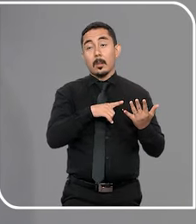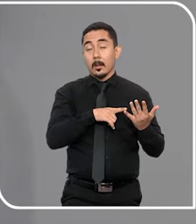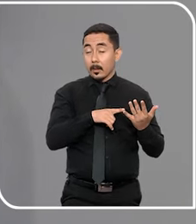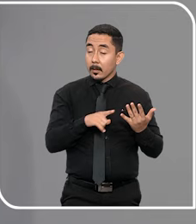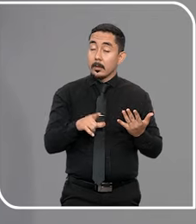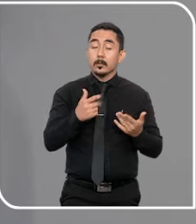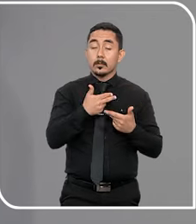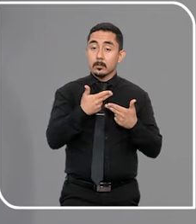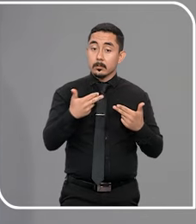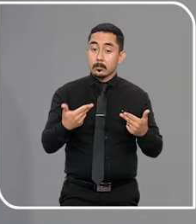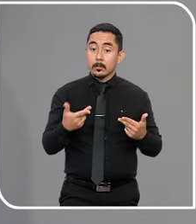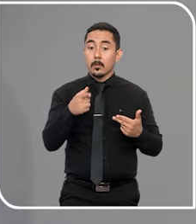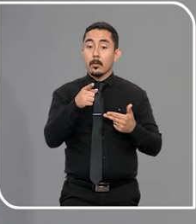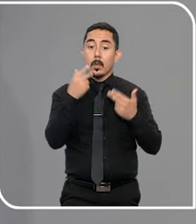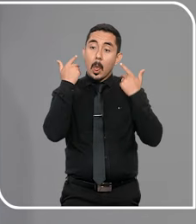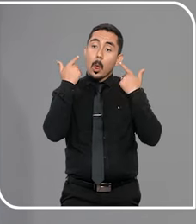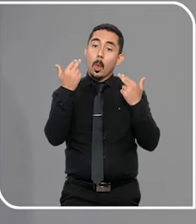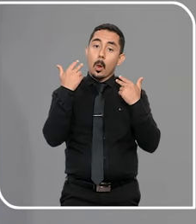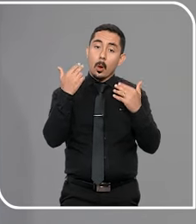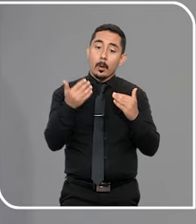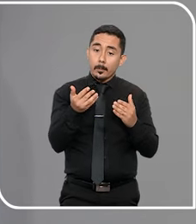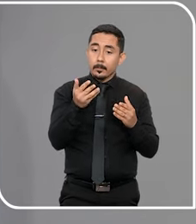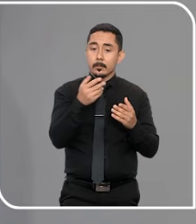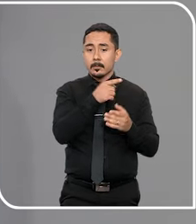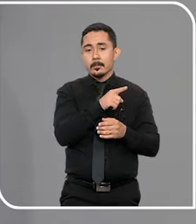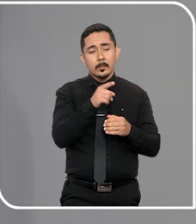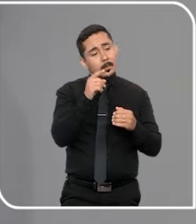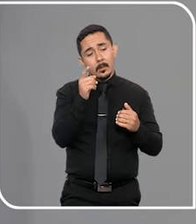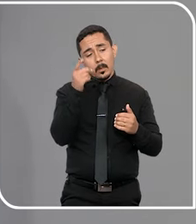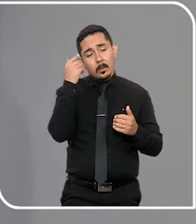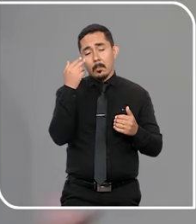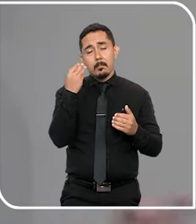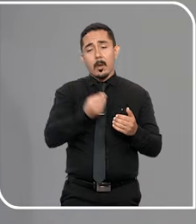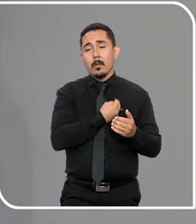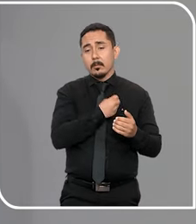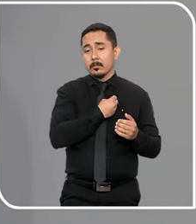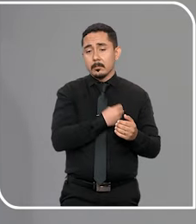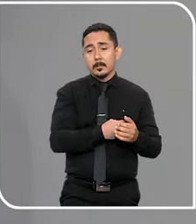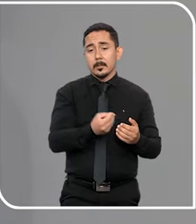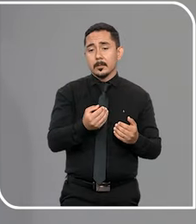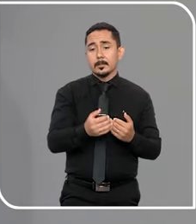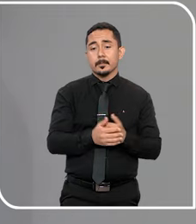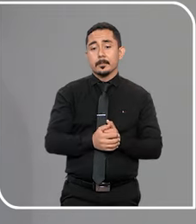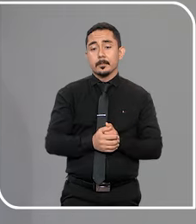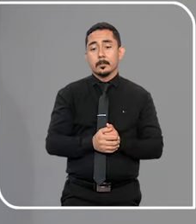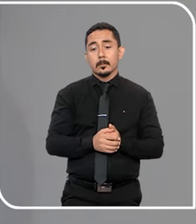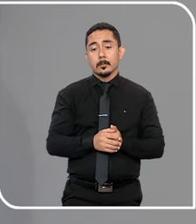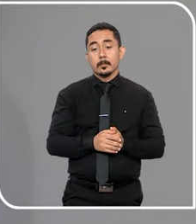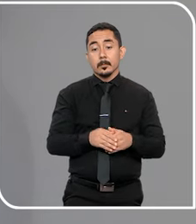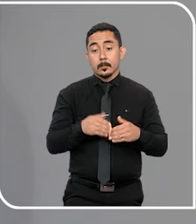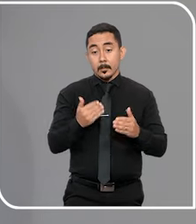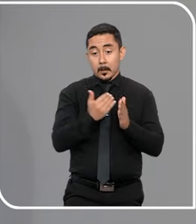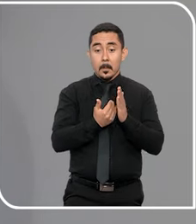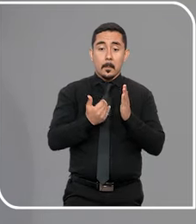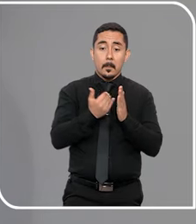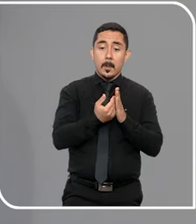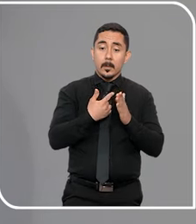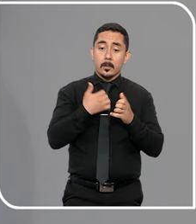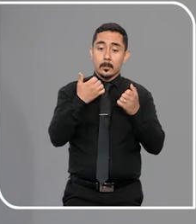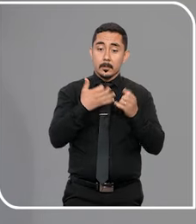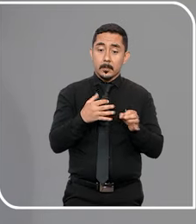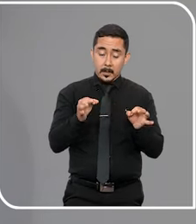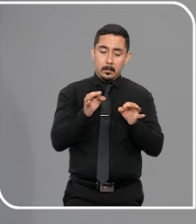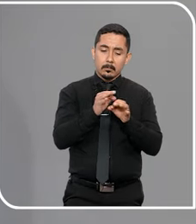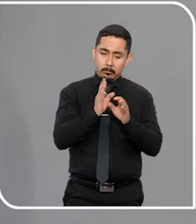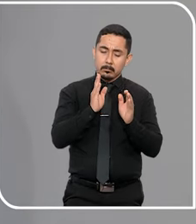é é você normalizar né é trazer assim ah isso faz parte da vida e aí eu só queria falar uma